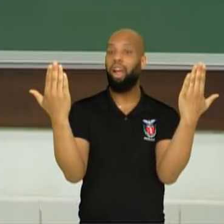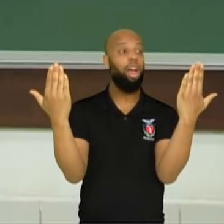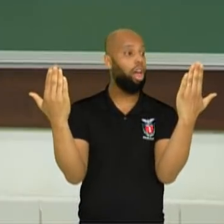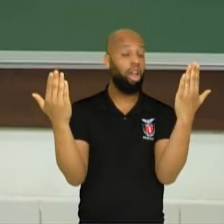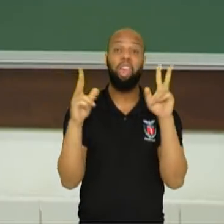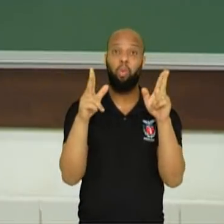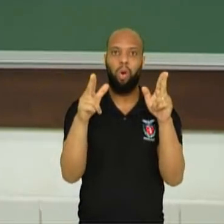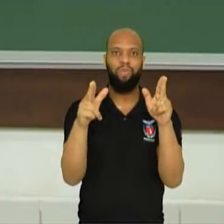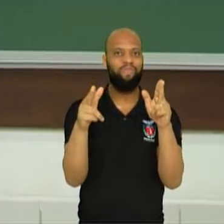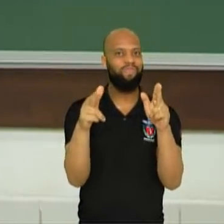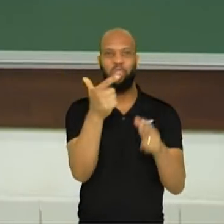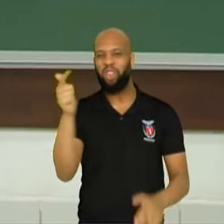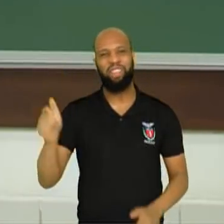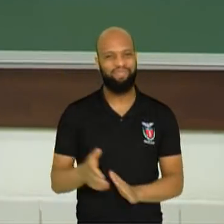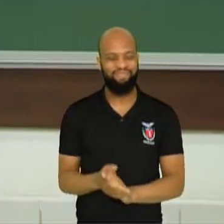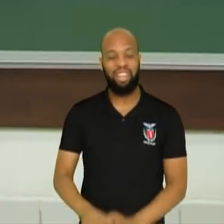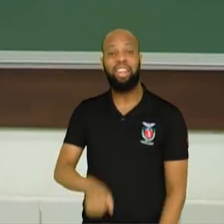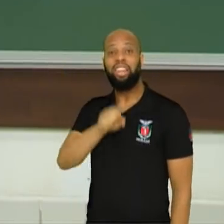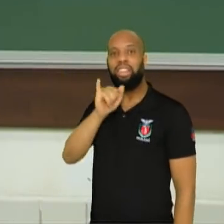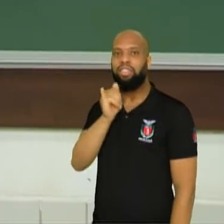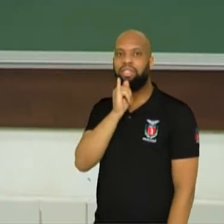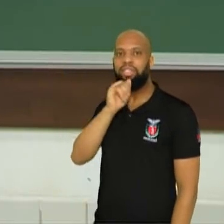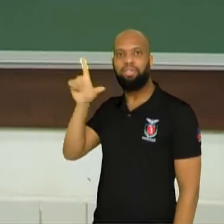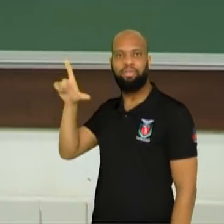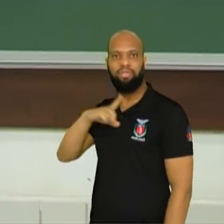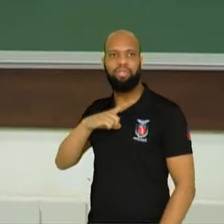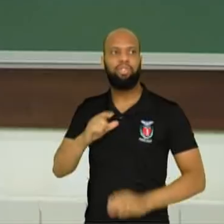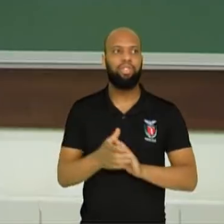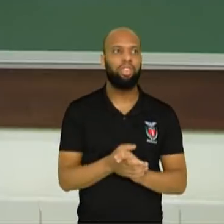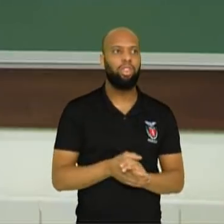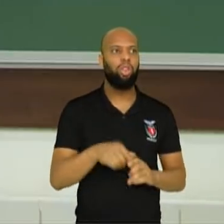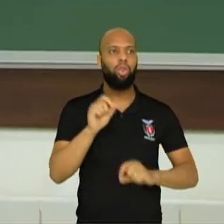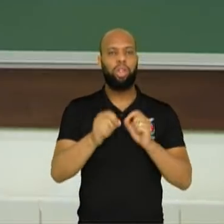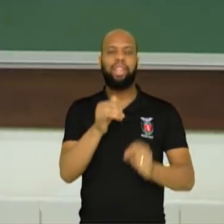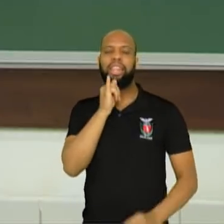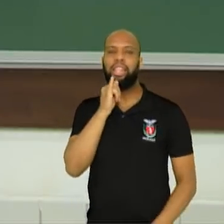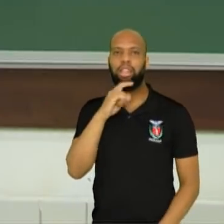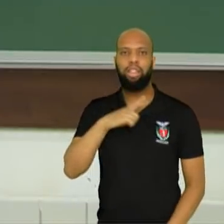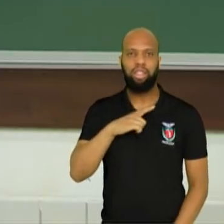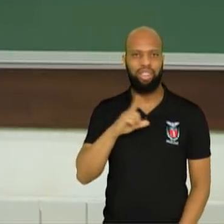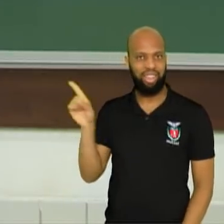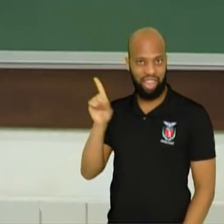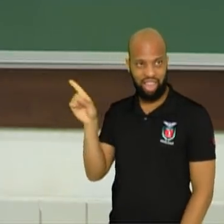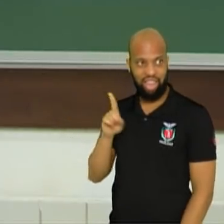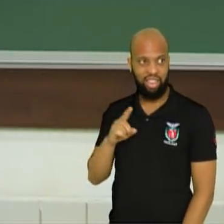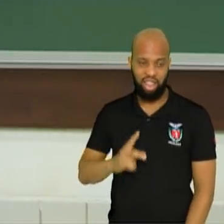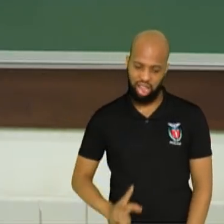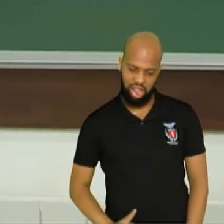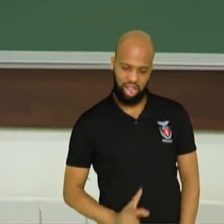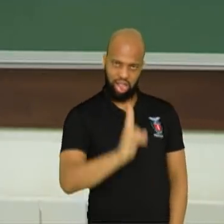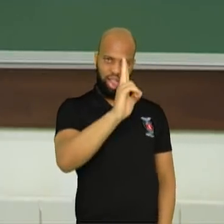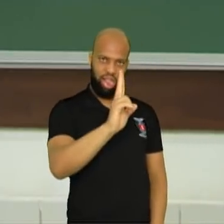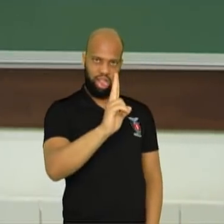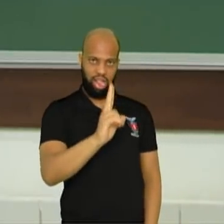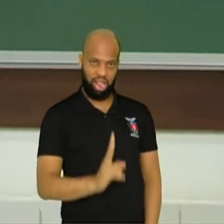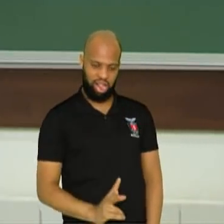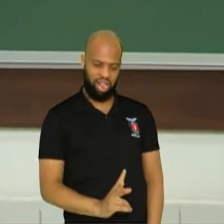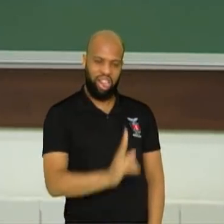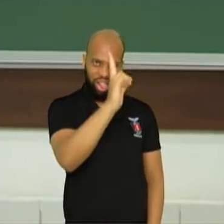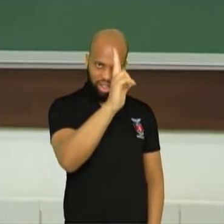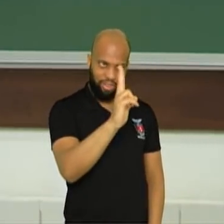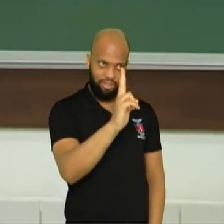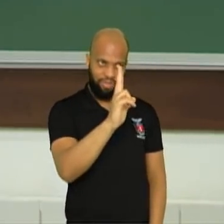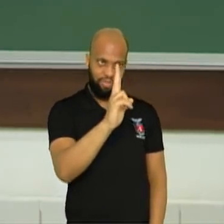iguais. Então, se eu pego a esponja aqui e tento fazer um corte nela, eu sempre vou ter, se eu fizer um